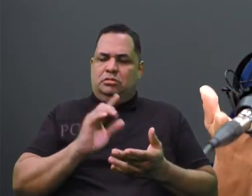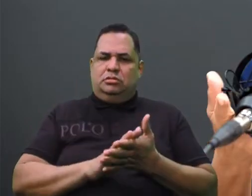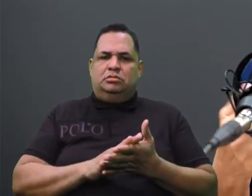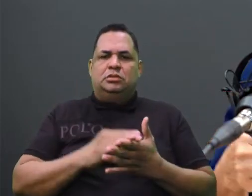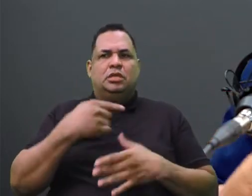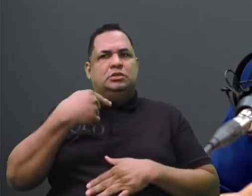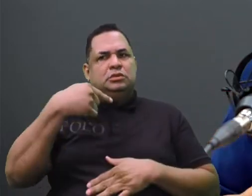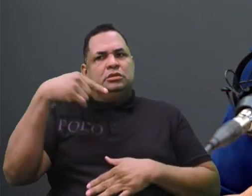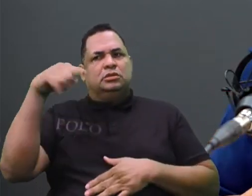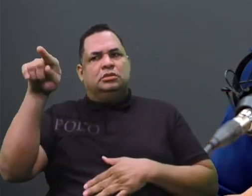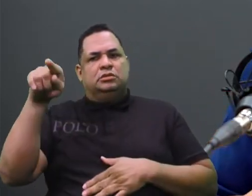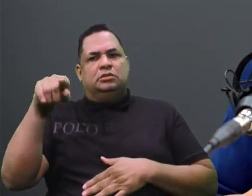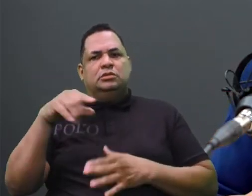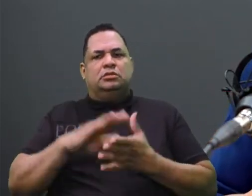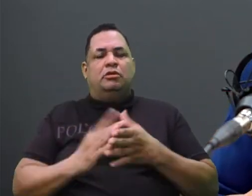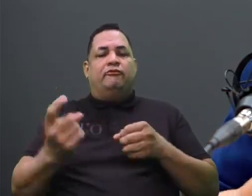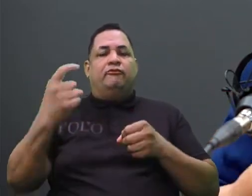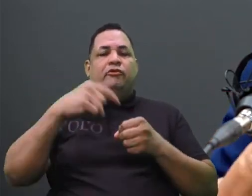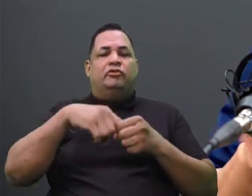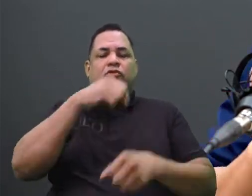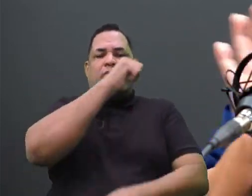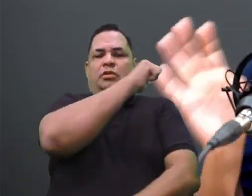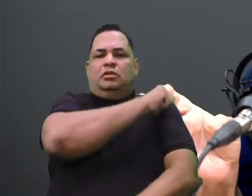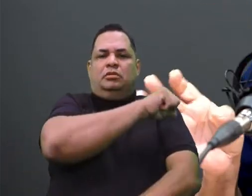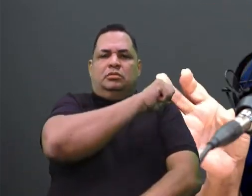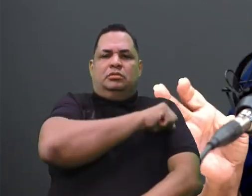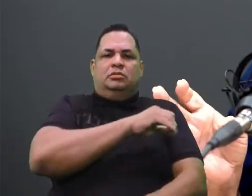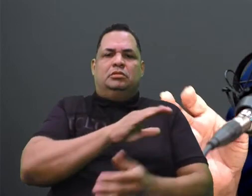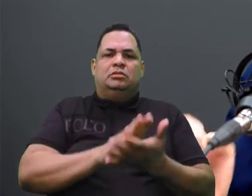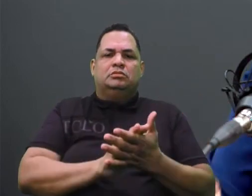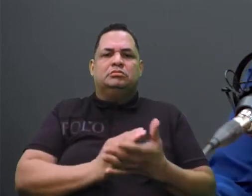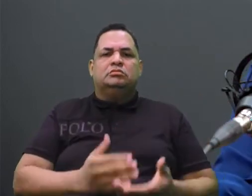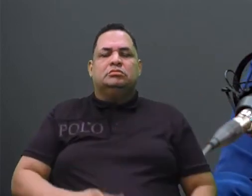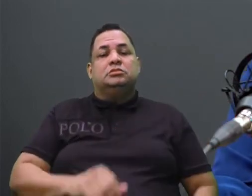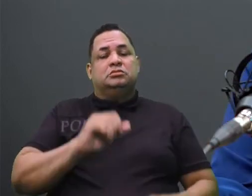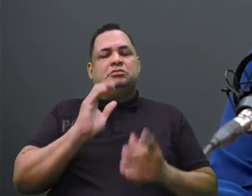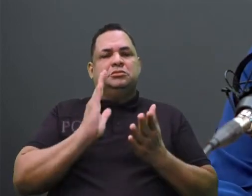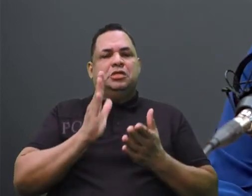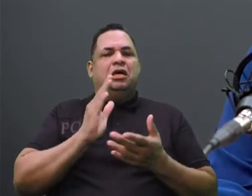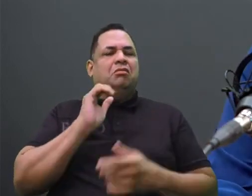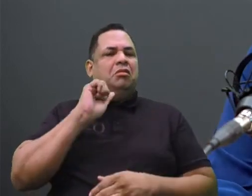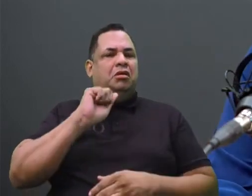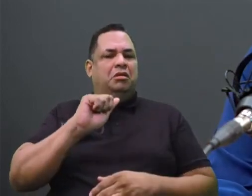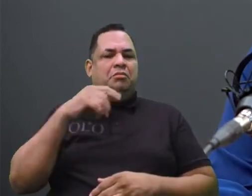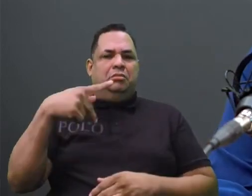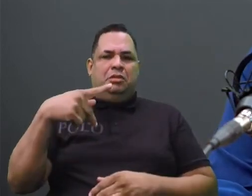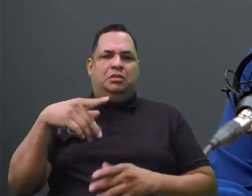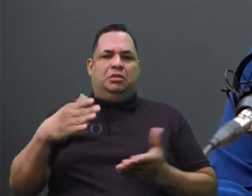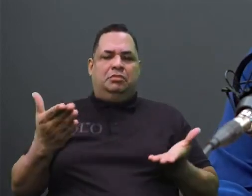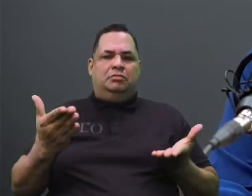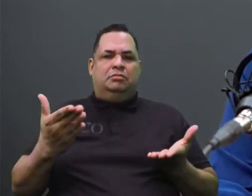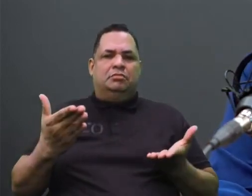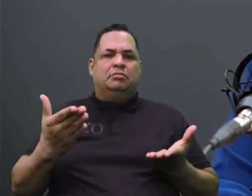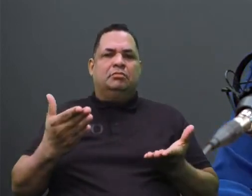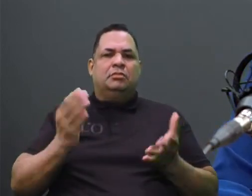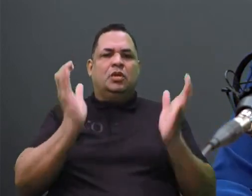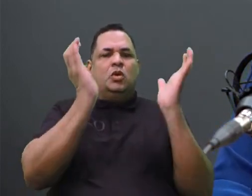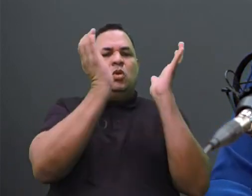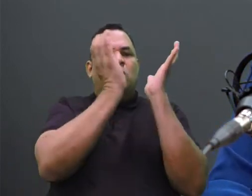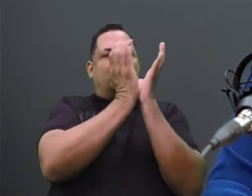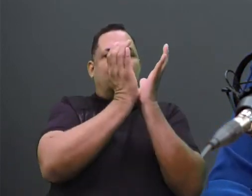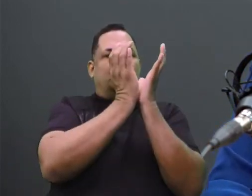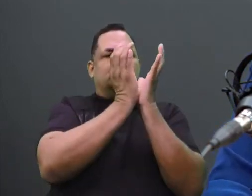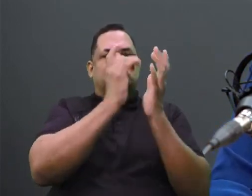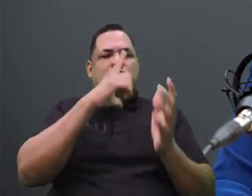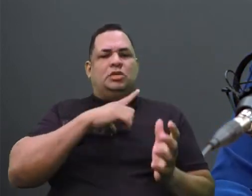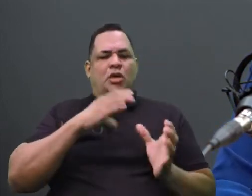ela voltou para o Rio de Janeiro, deve estar aposentada. Enfim, o SENE tinha